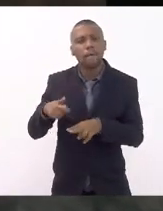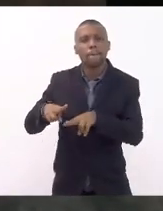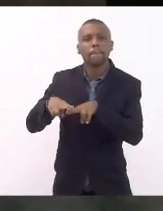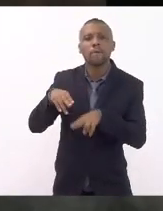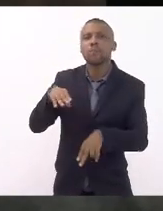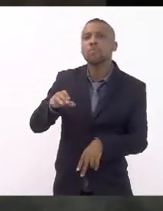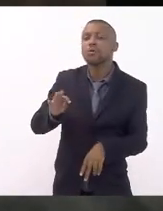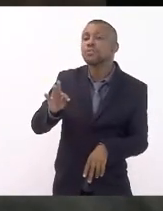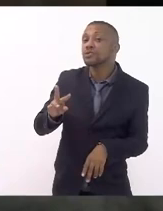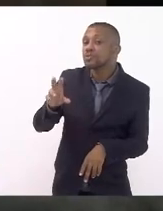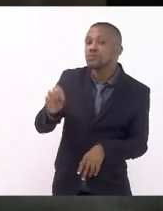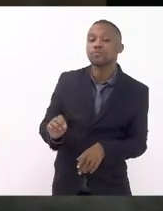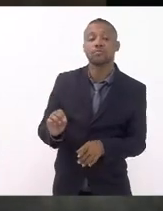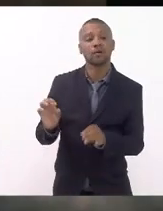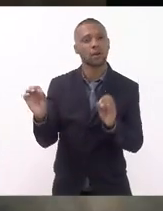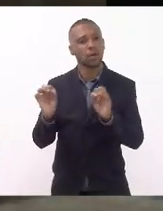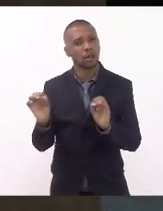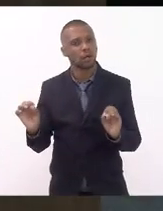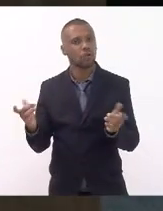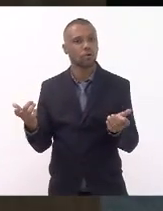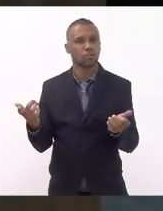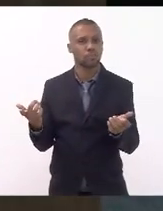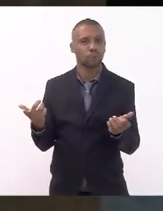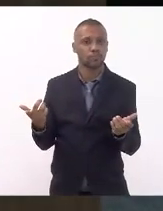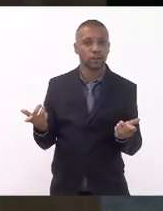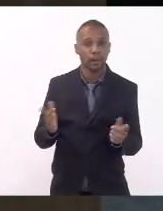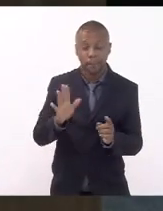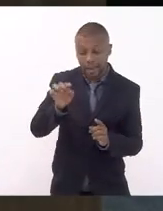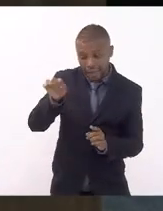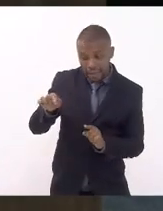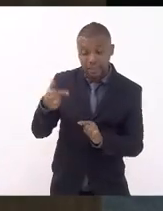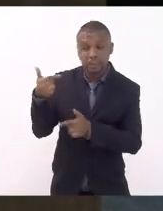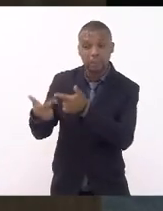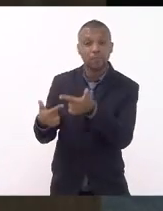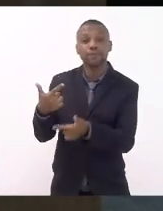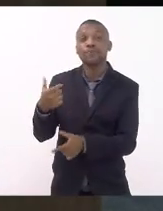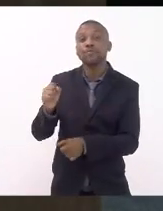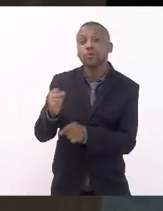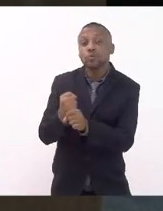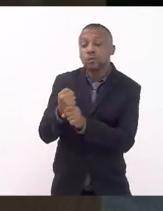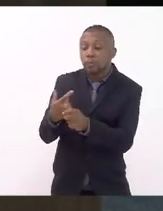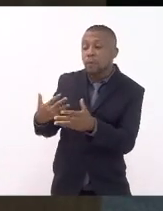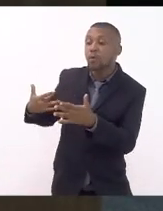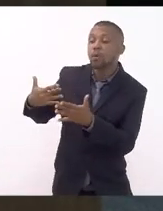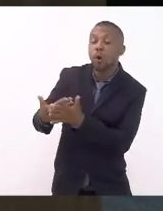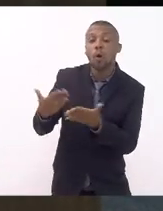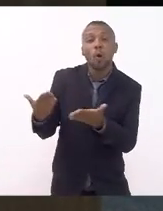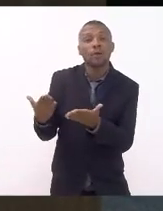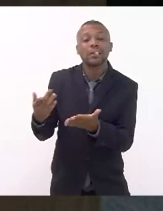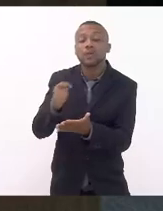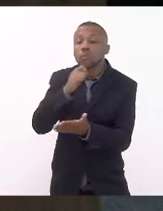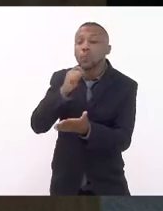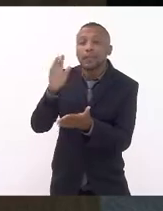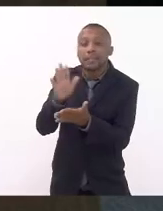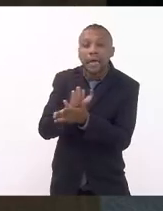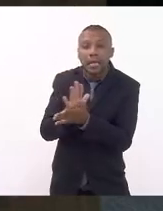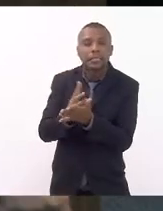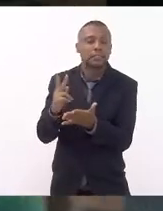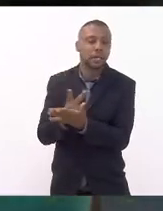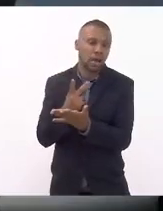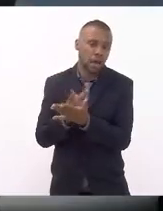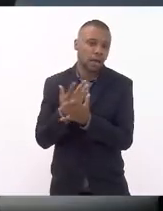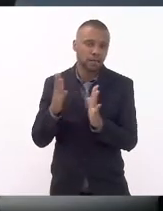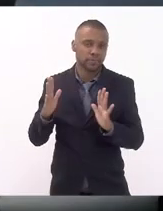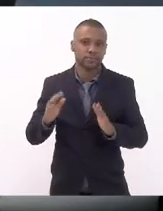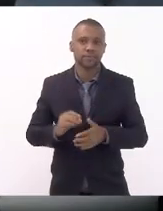nenhuma mácula ela tem durante 28 anos da sua vida profissional. Obrigado, presidente. Deputado Jean.